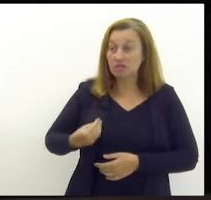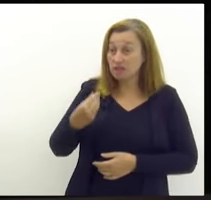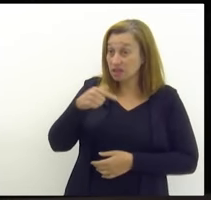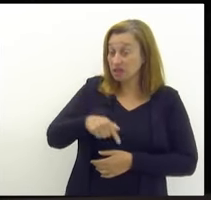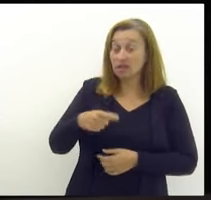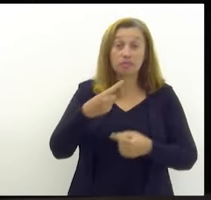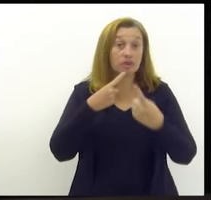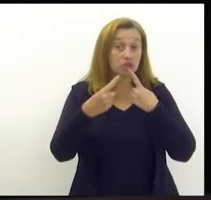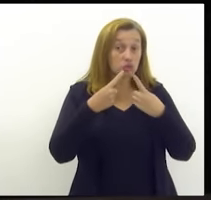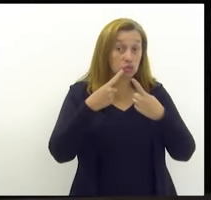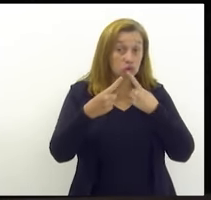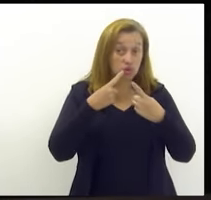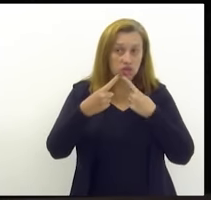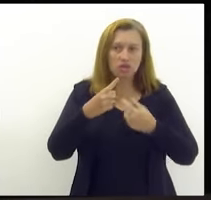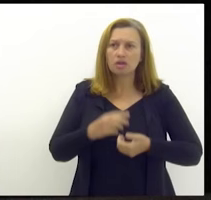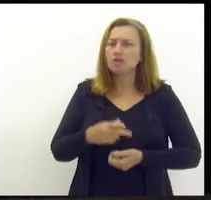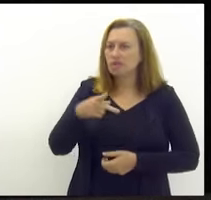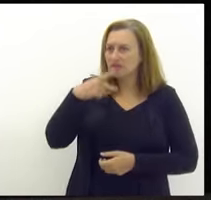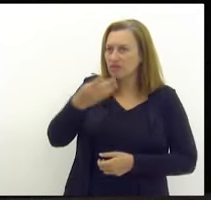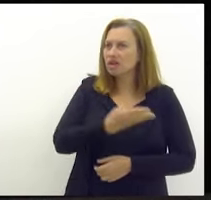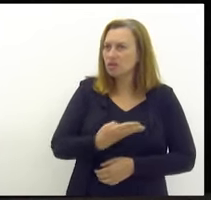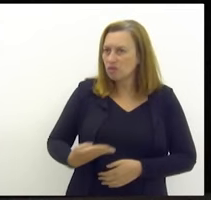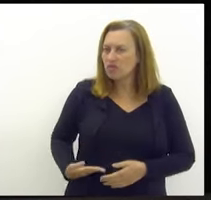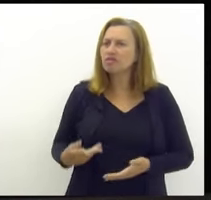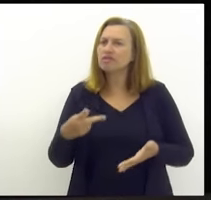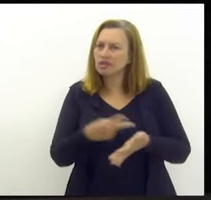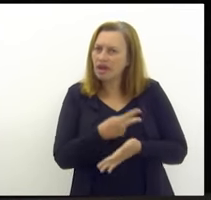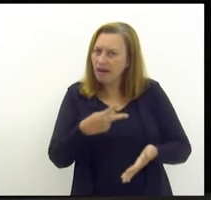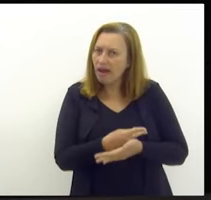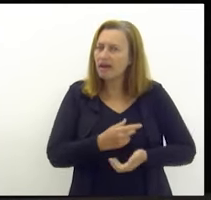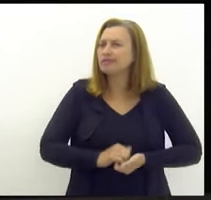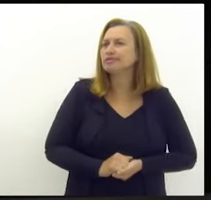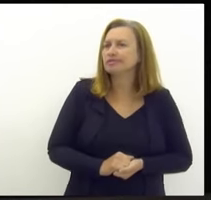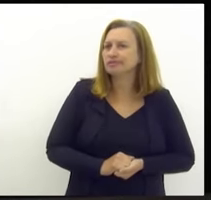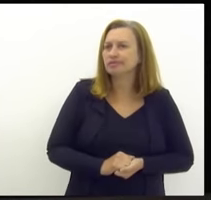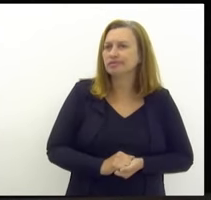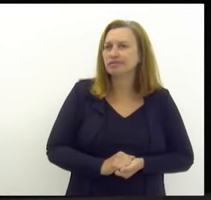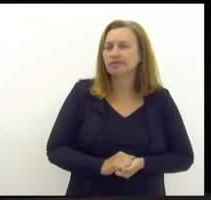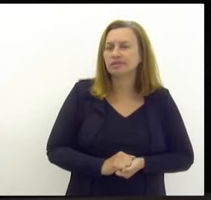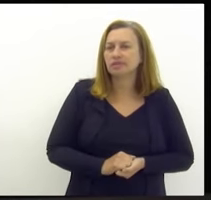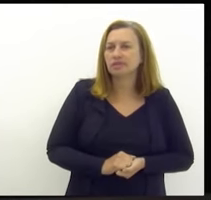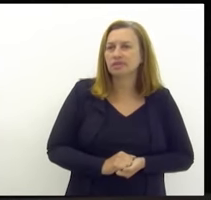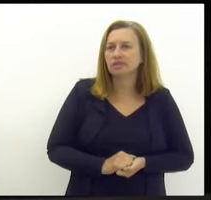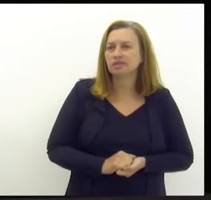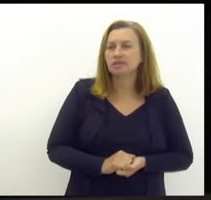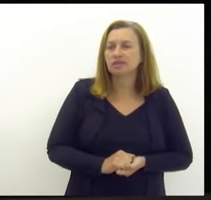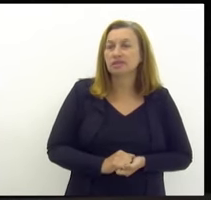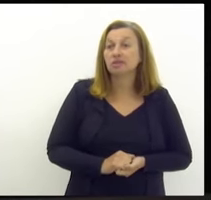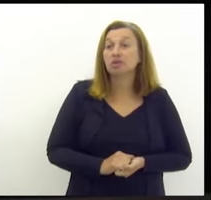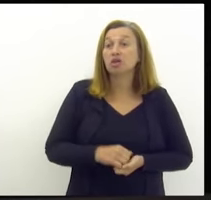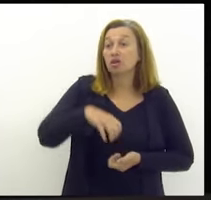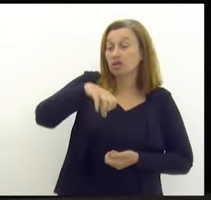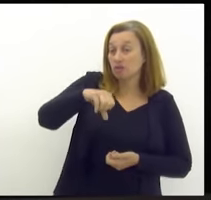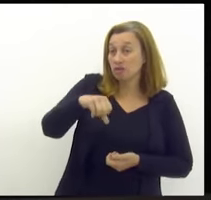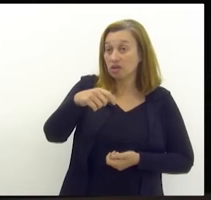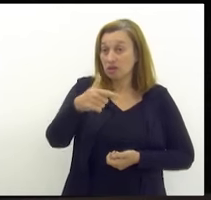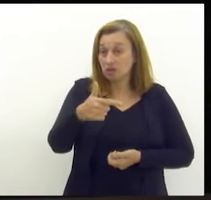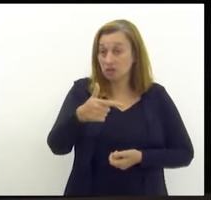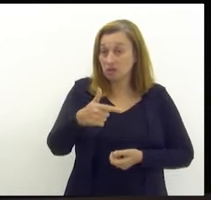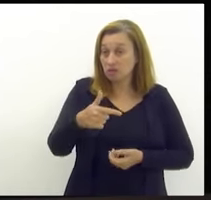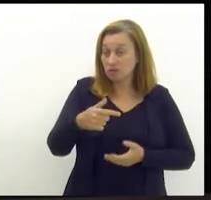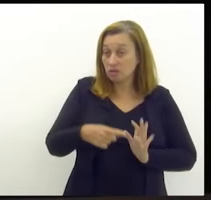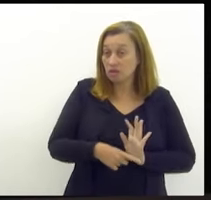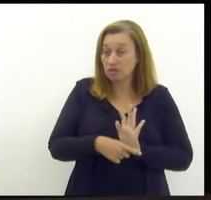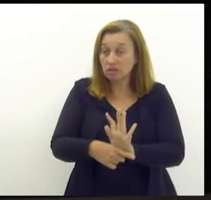para debater para dizer que o governo tá errado porque um dos Fundos que são atendidos é o fundo da